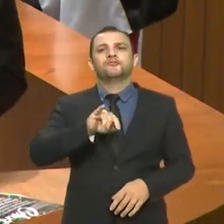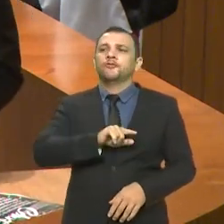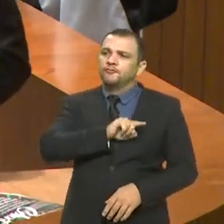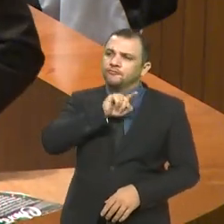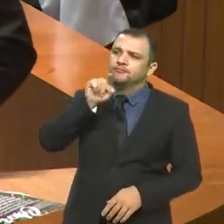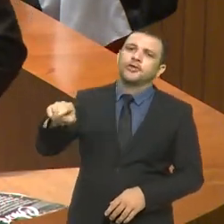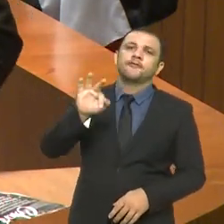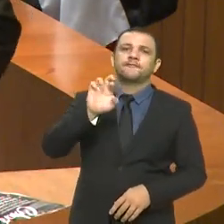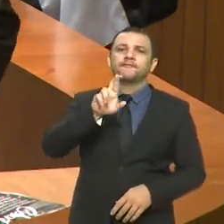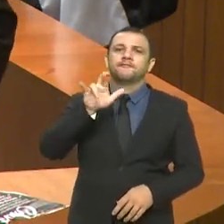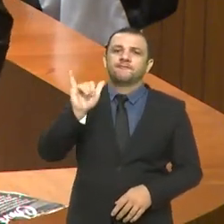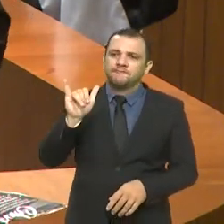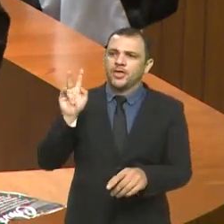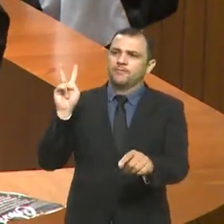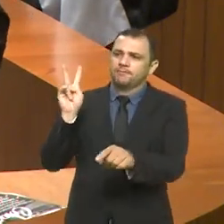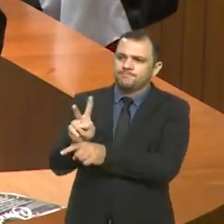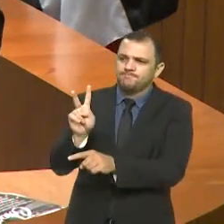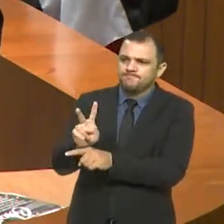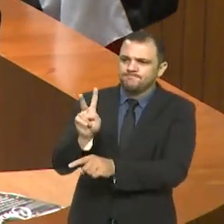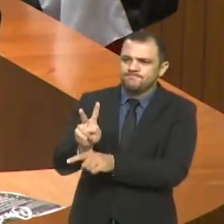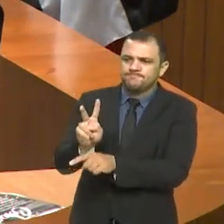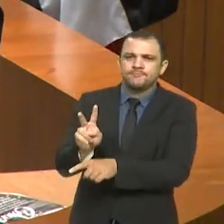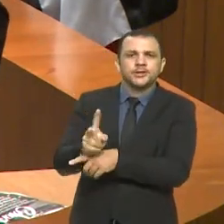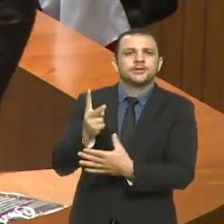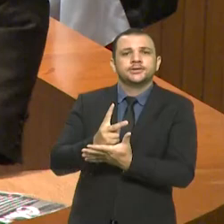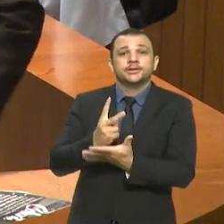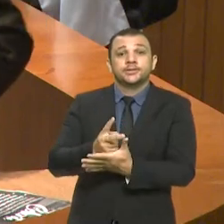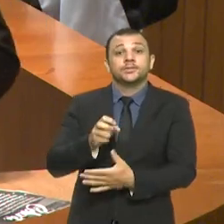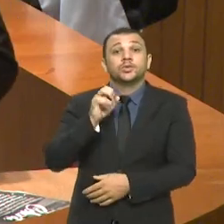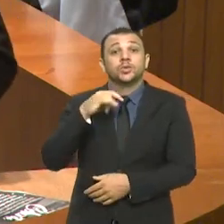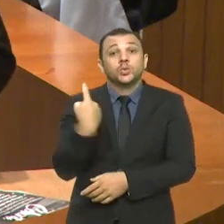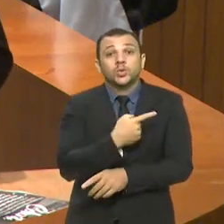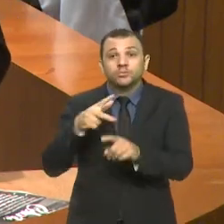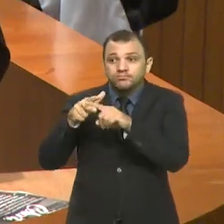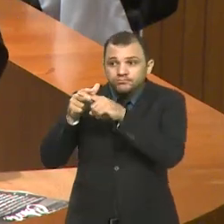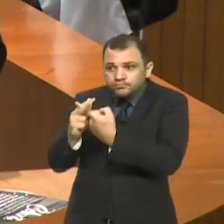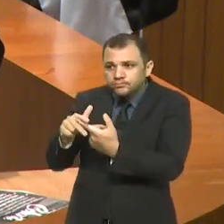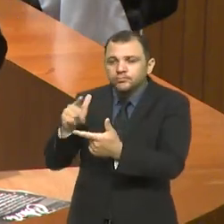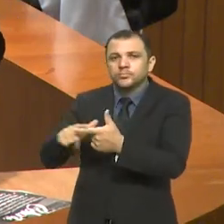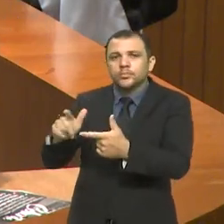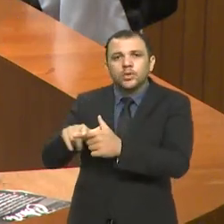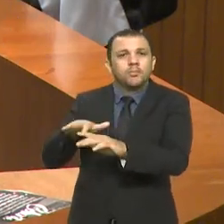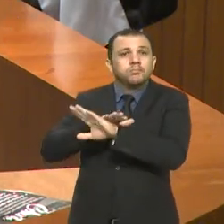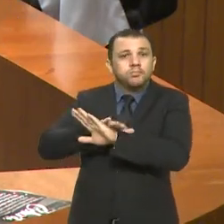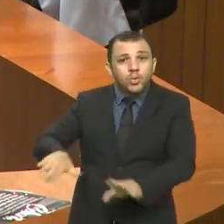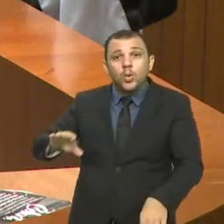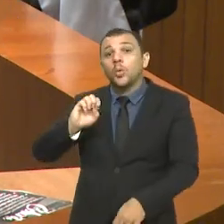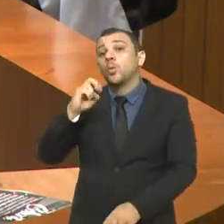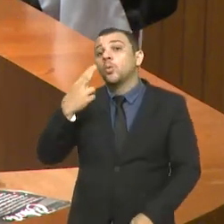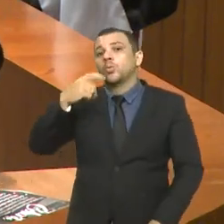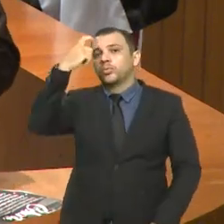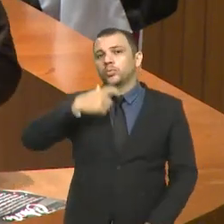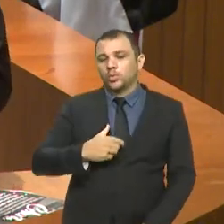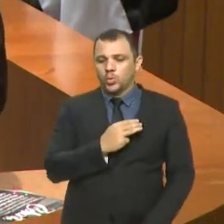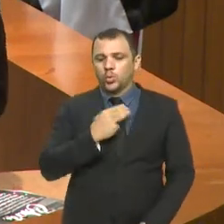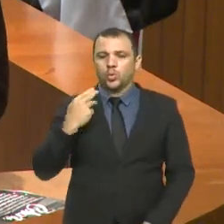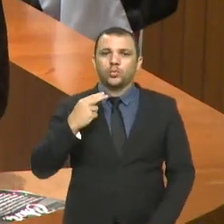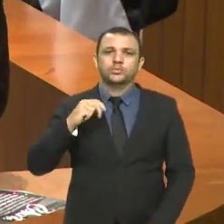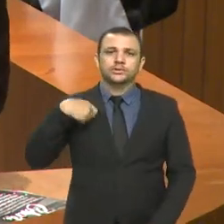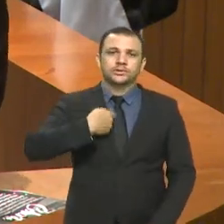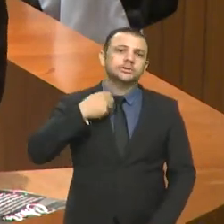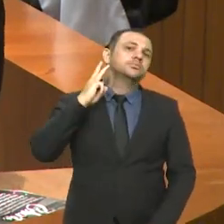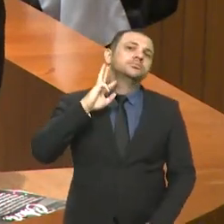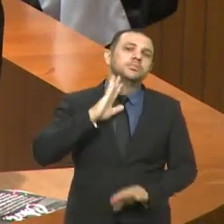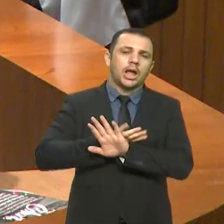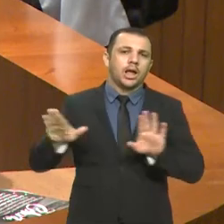Ou a gente corrige esse problema do ferro de uma vez por todas, ou eu me chamo deputado Elton do curso. Nós vamos corrigir.